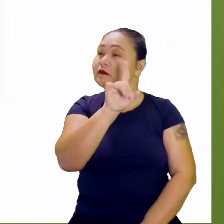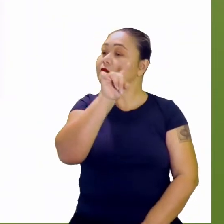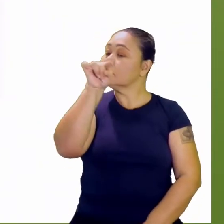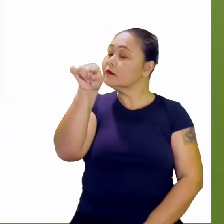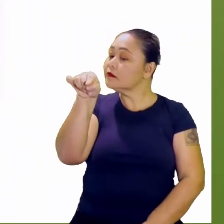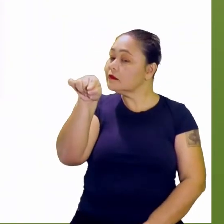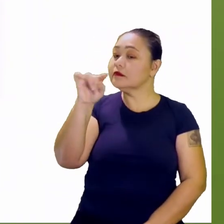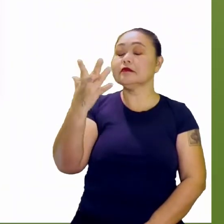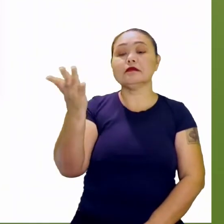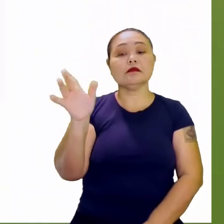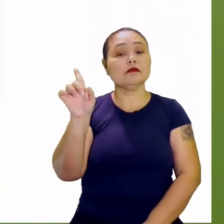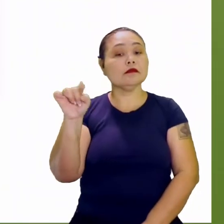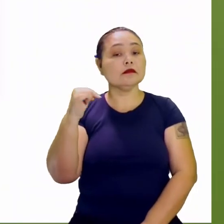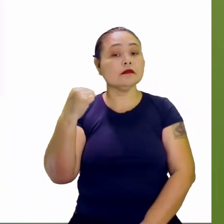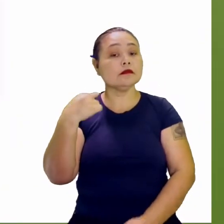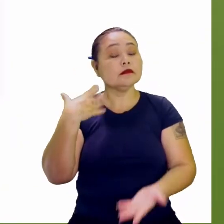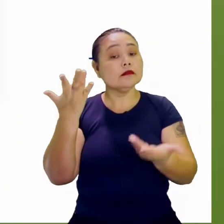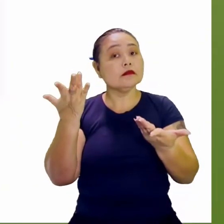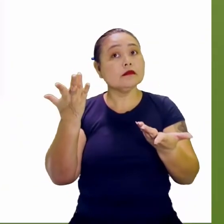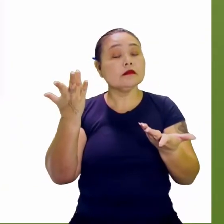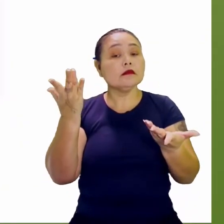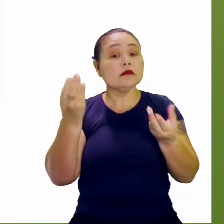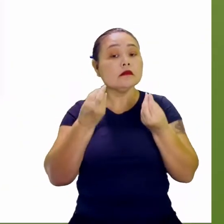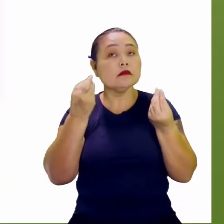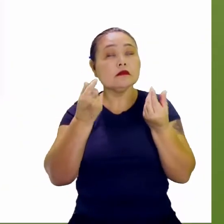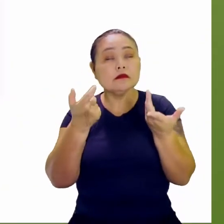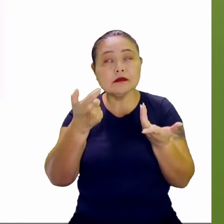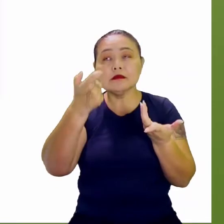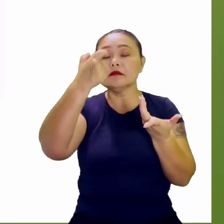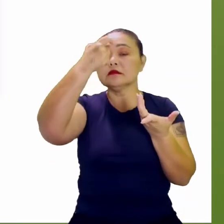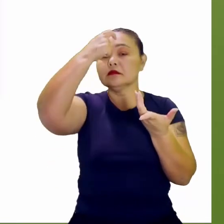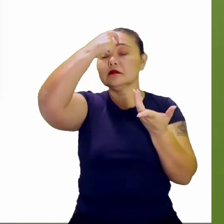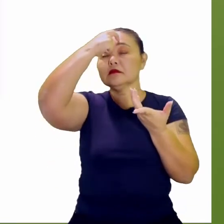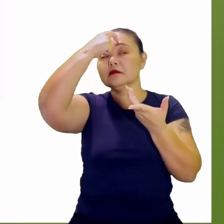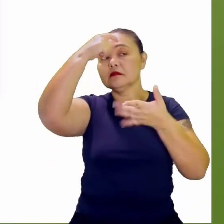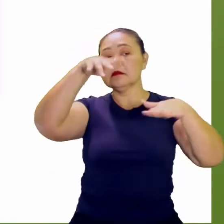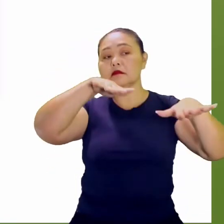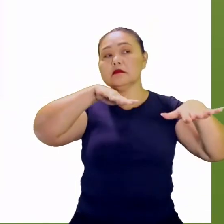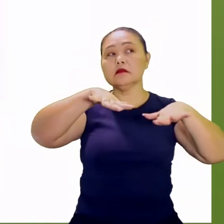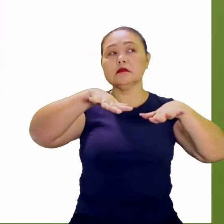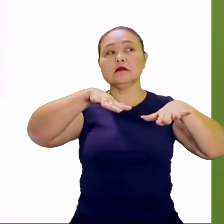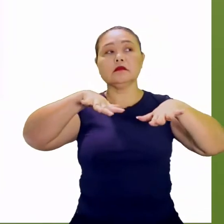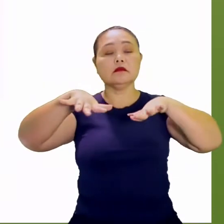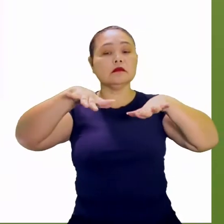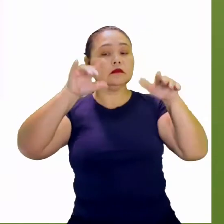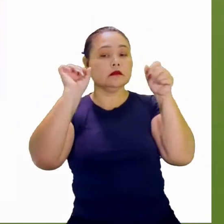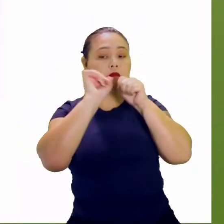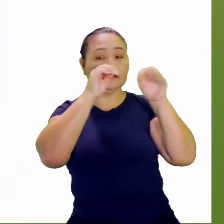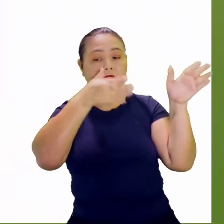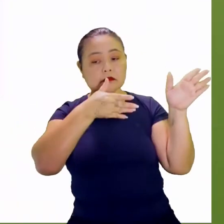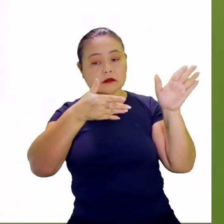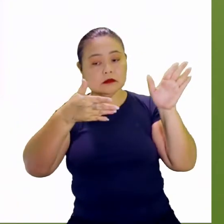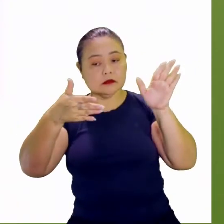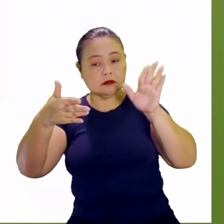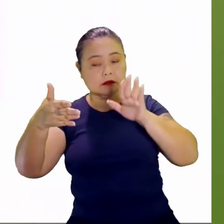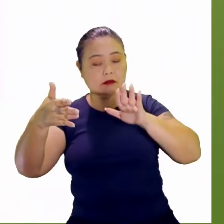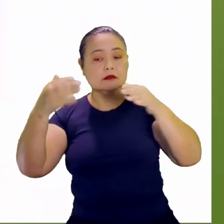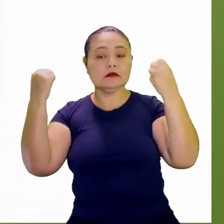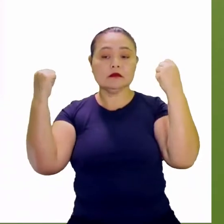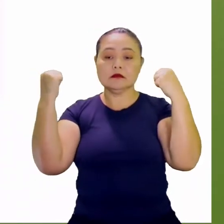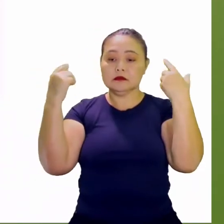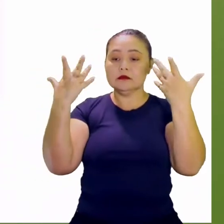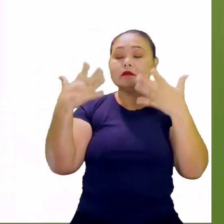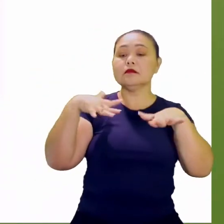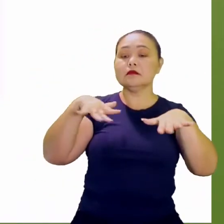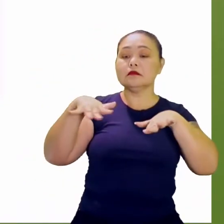ação Y. Você vai começar a tomar consciência do movimento que você realiza durante o exercício. Vamos conhecer